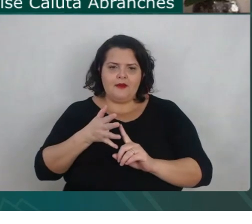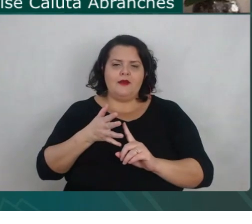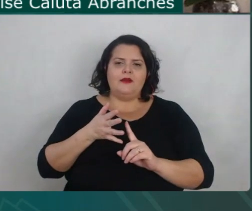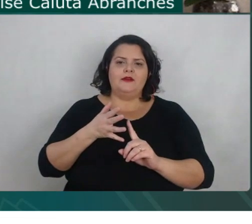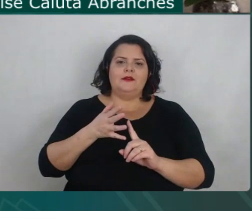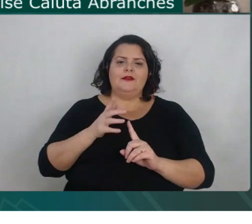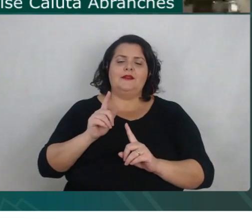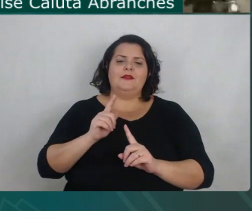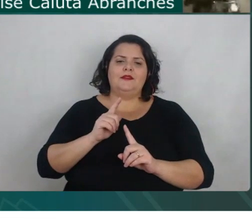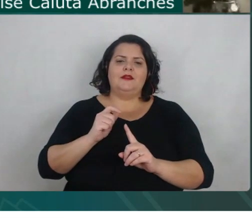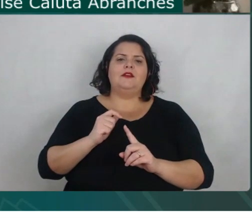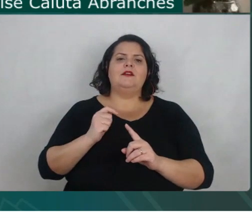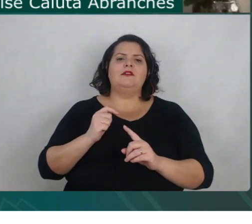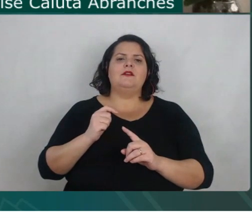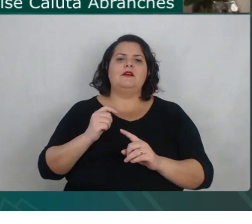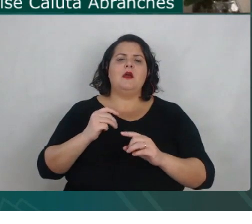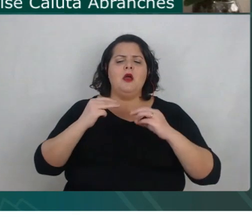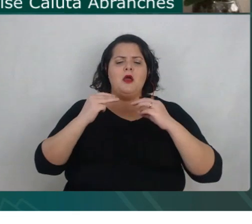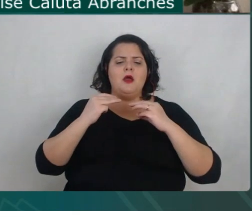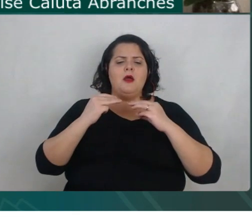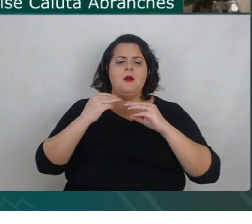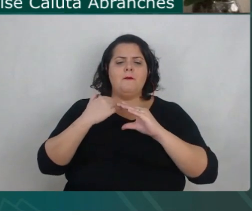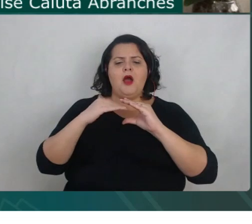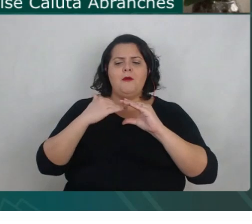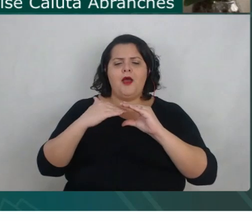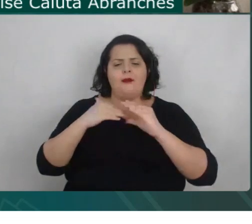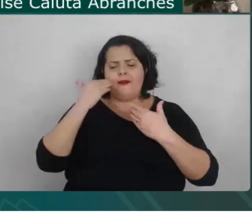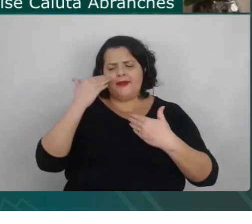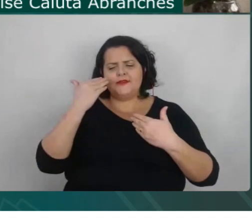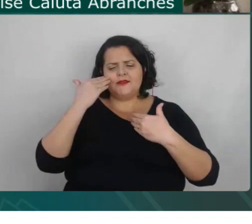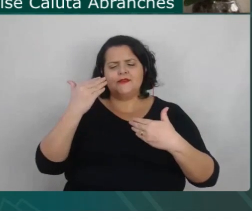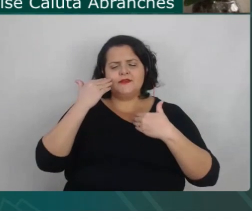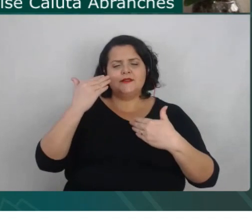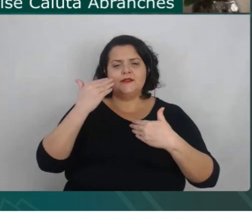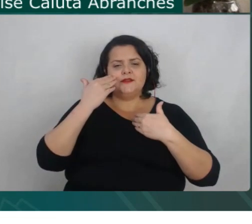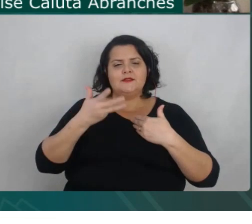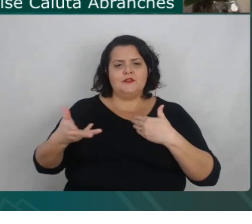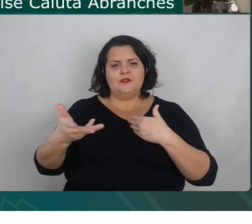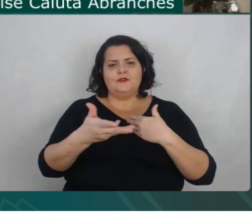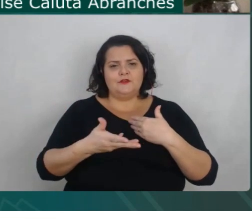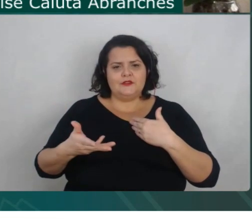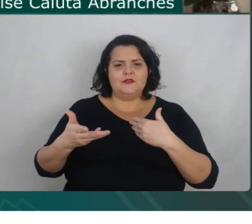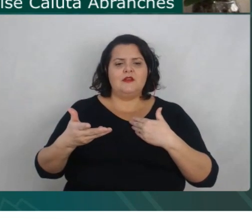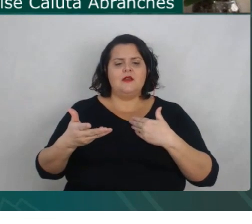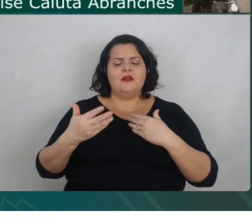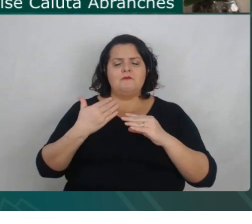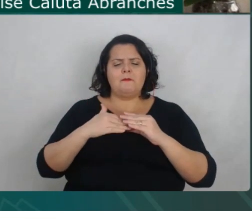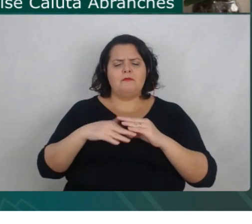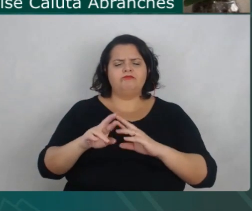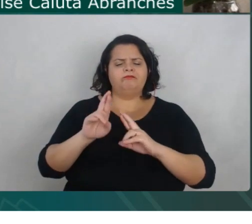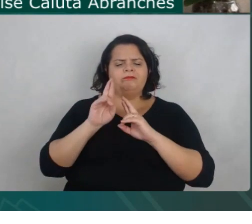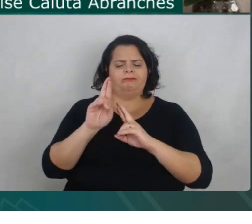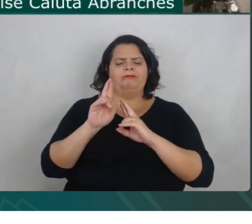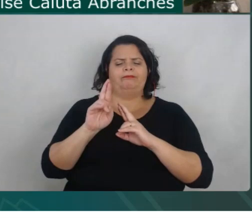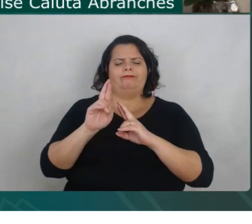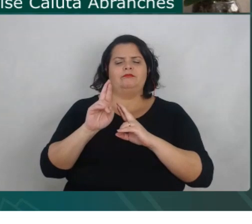muitas mensagens de agradecimento e mensagens de esperança, né, que a fala